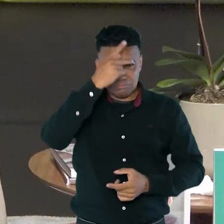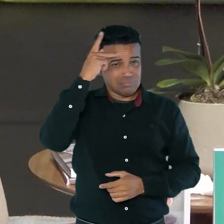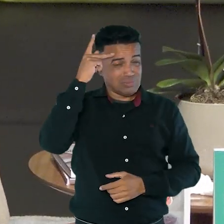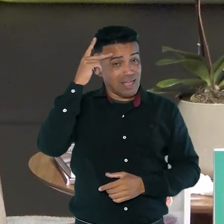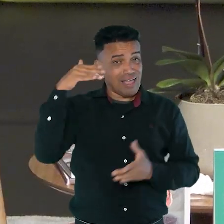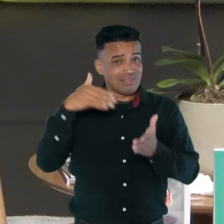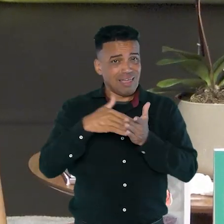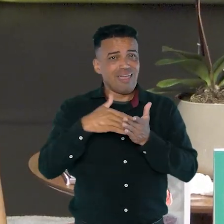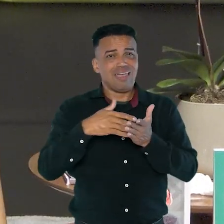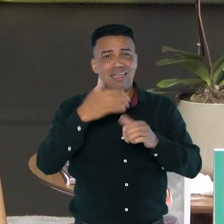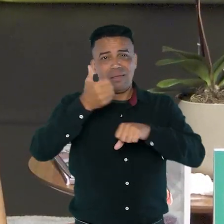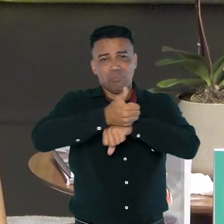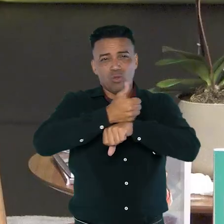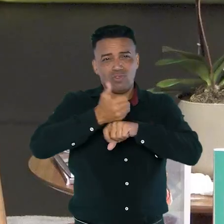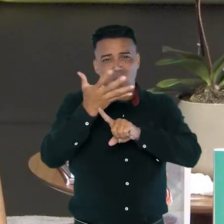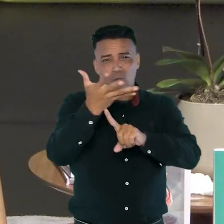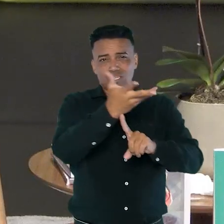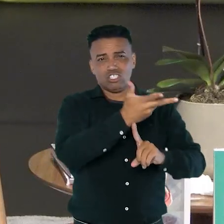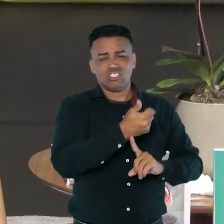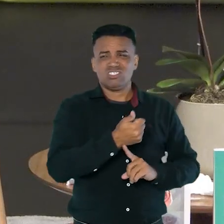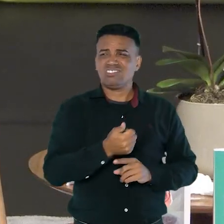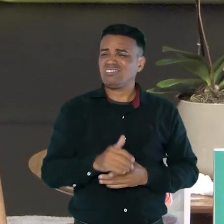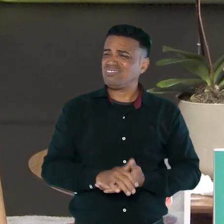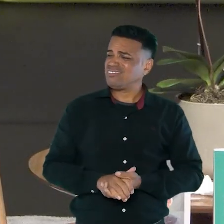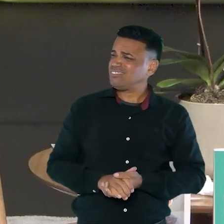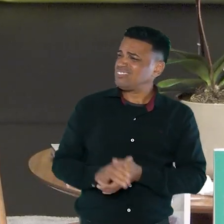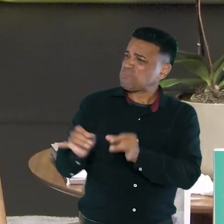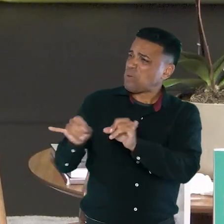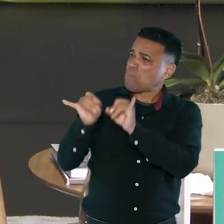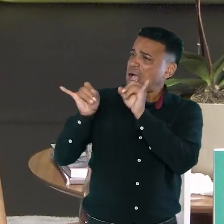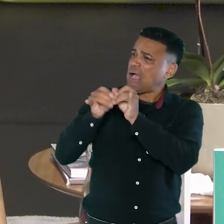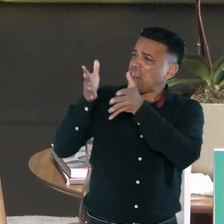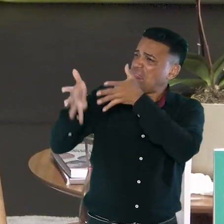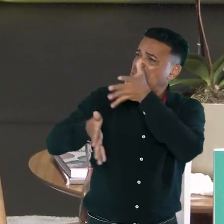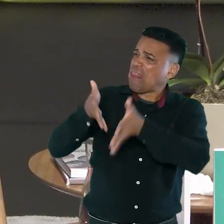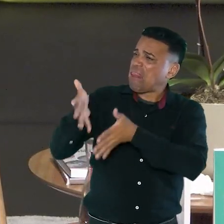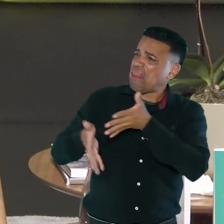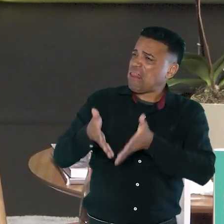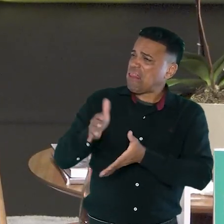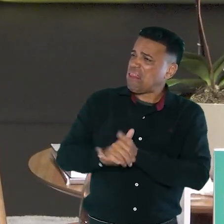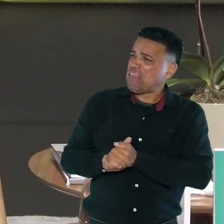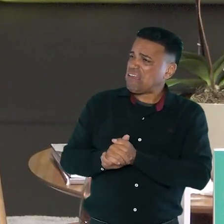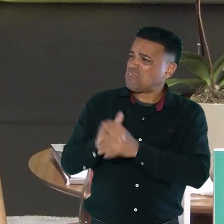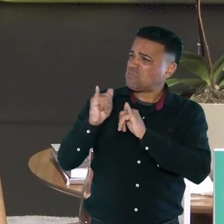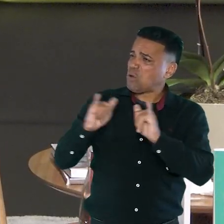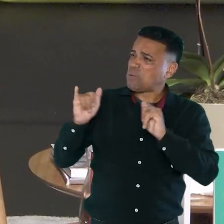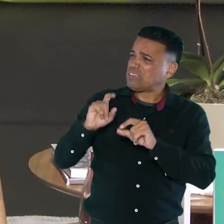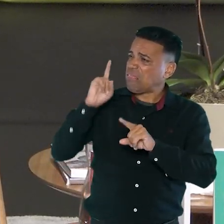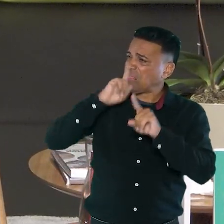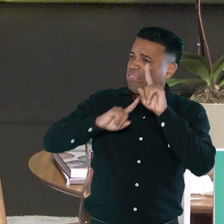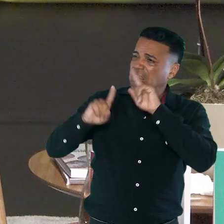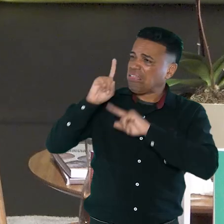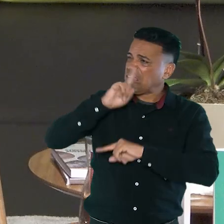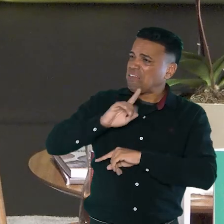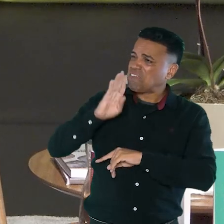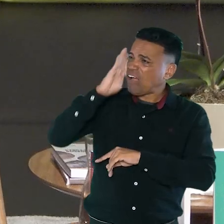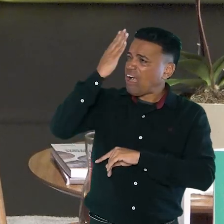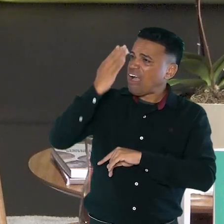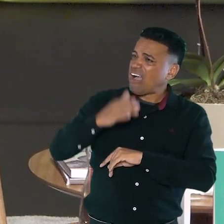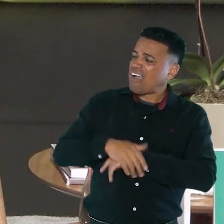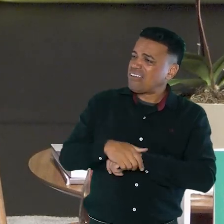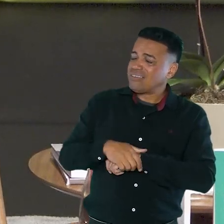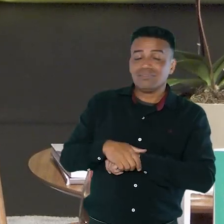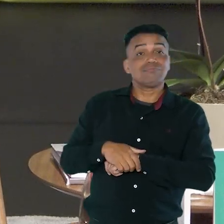artistas. De pessoas que falam, como é que fala tanta besteira e desinforma tanto o público?